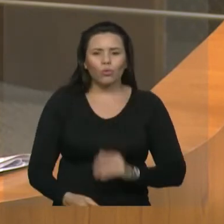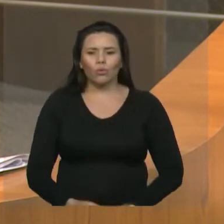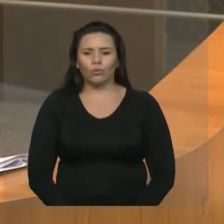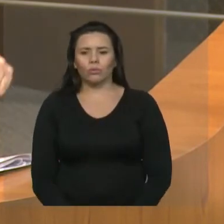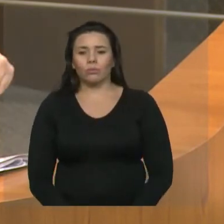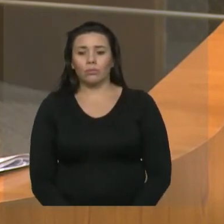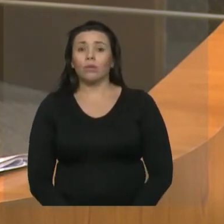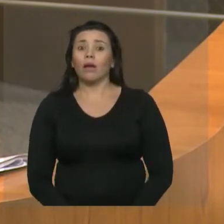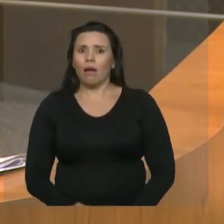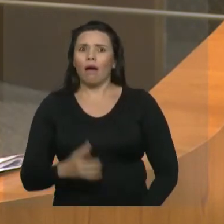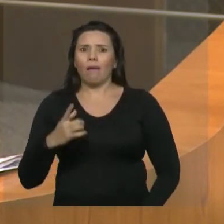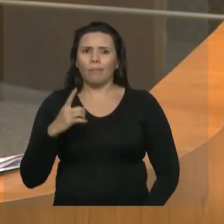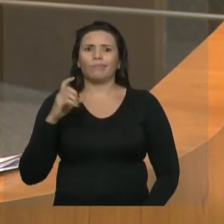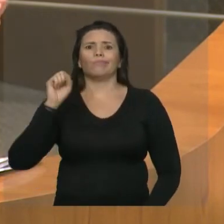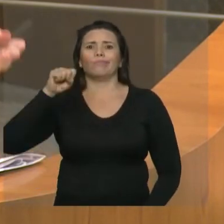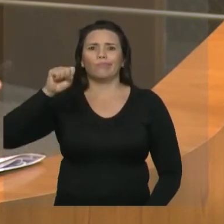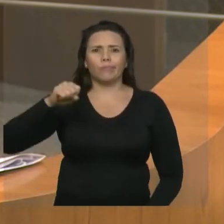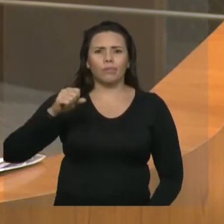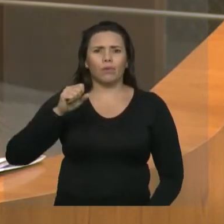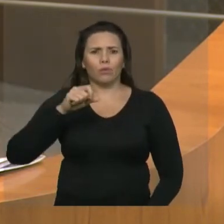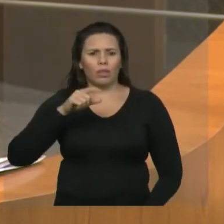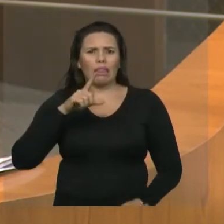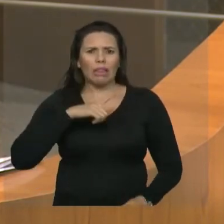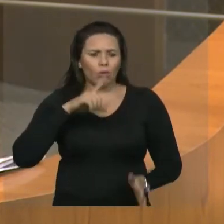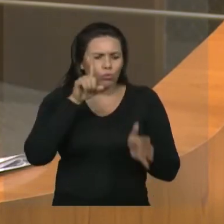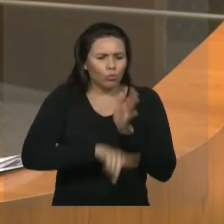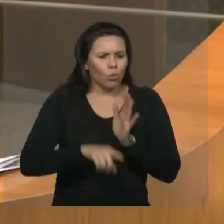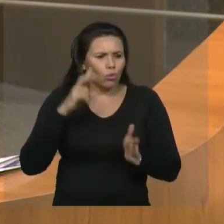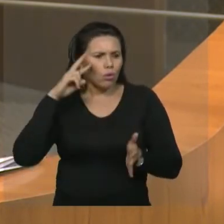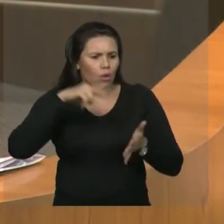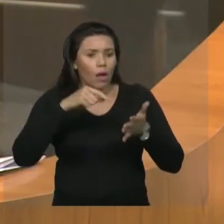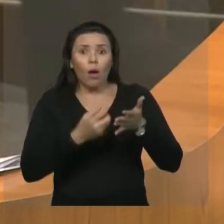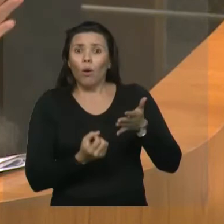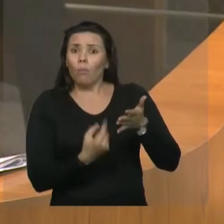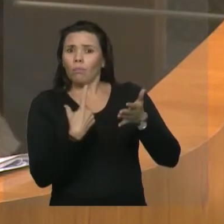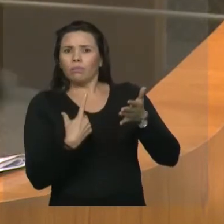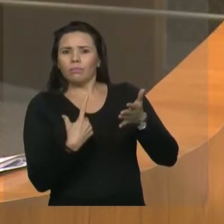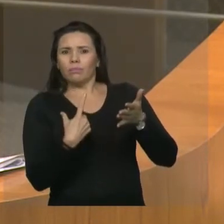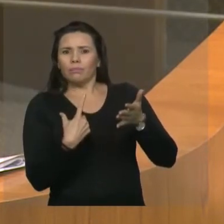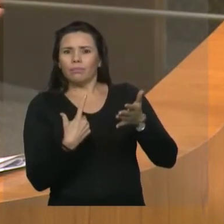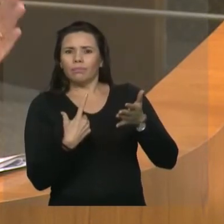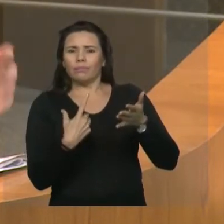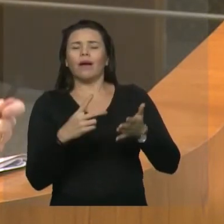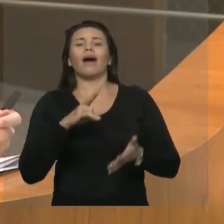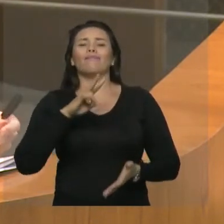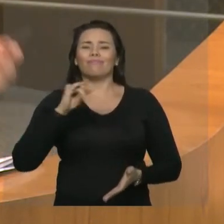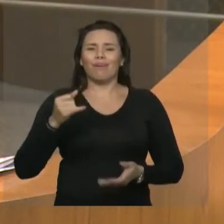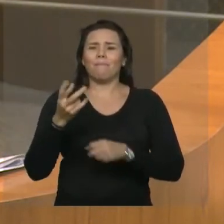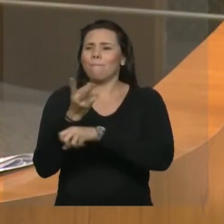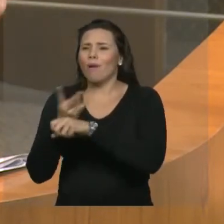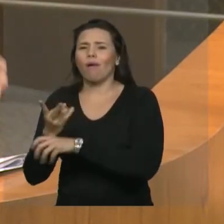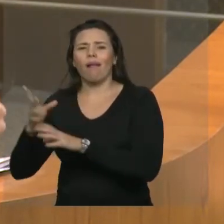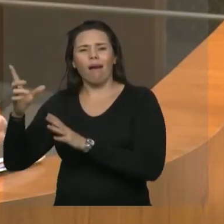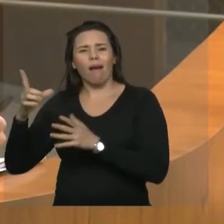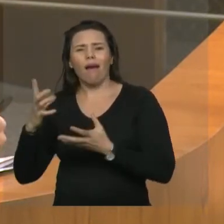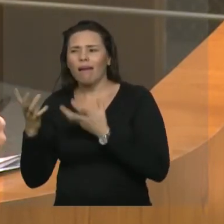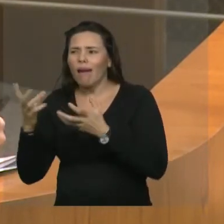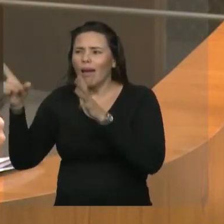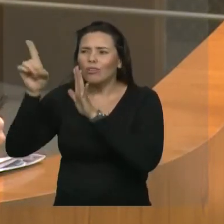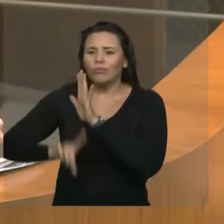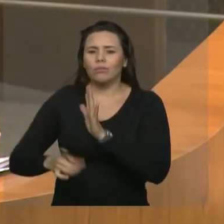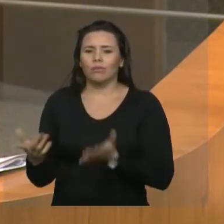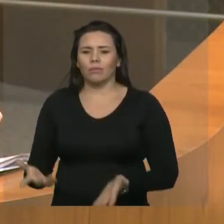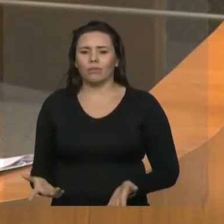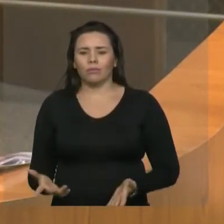saber. Porque hoje ele não entende, nem entende isso aqui. Ele nem entende, não quer nem procurar saber do que nós estamos falando aqui, não sabe nem o que é previdência,